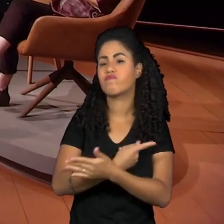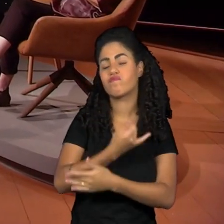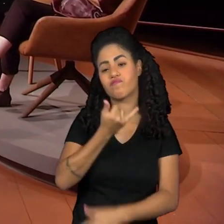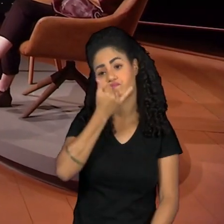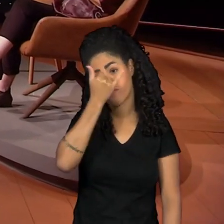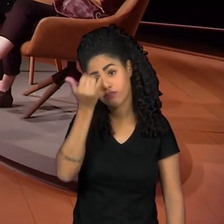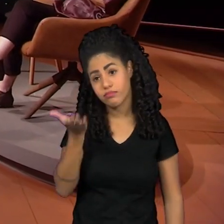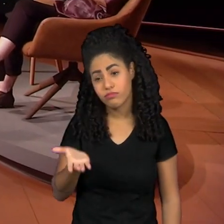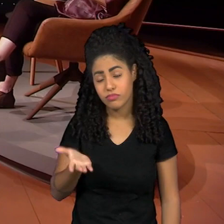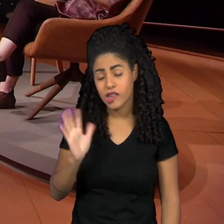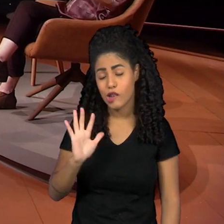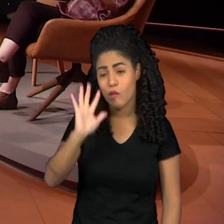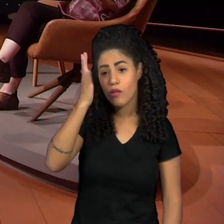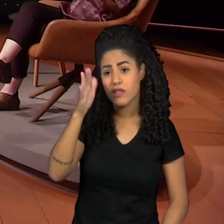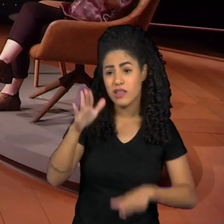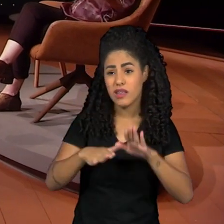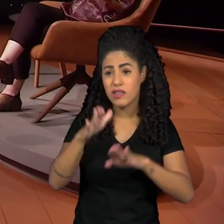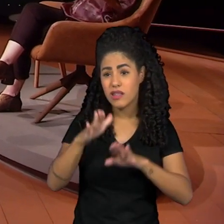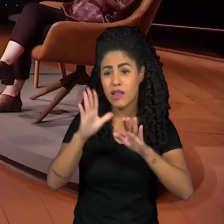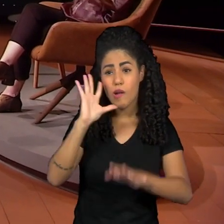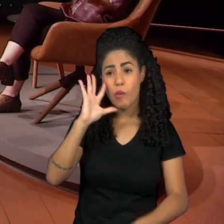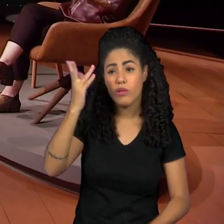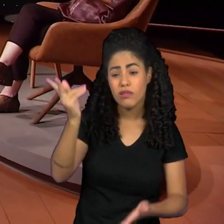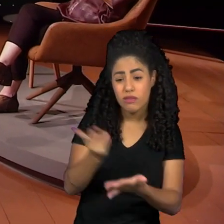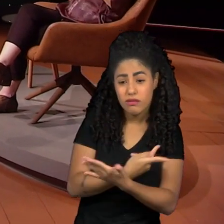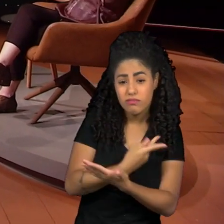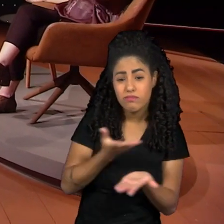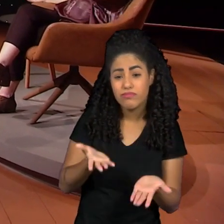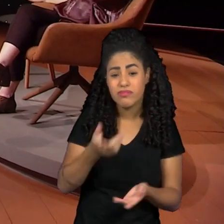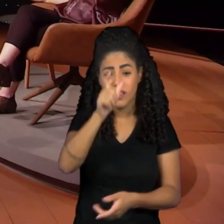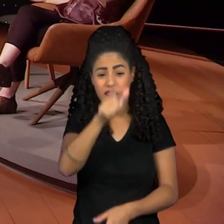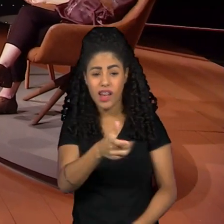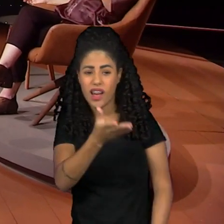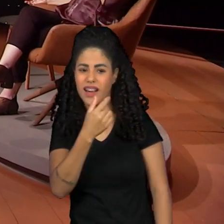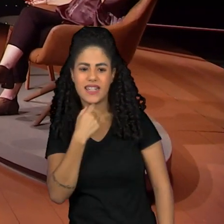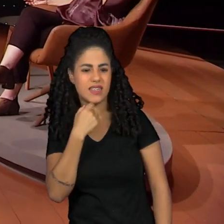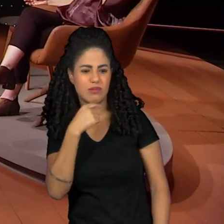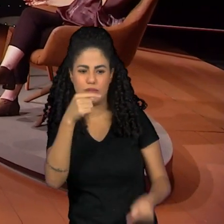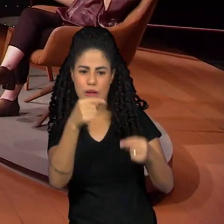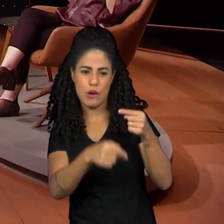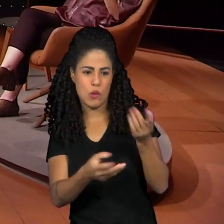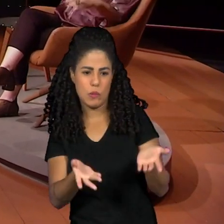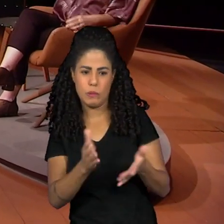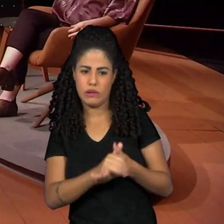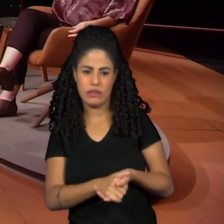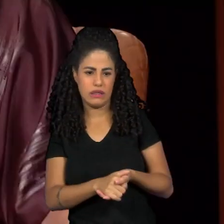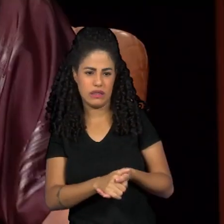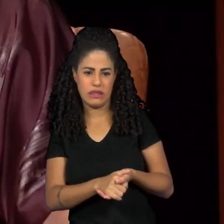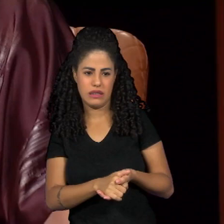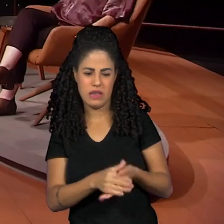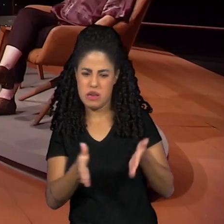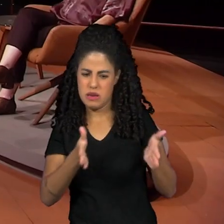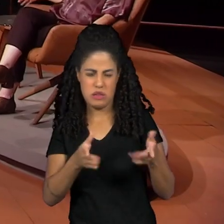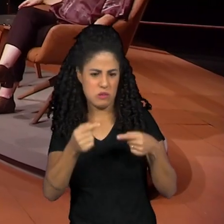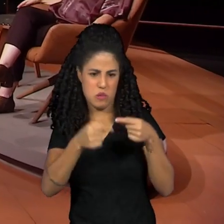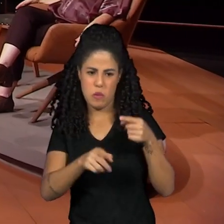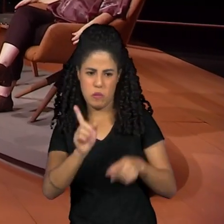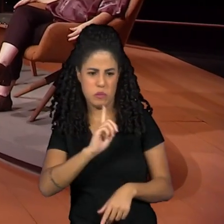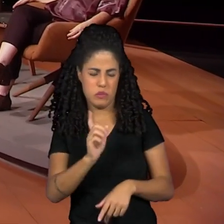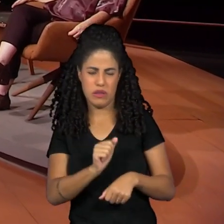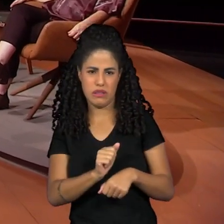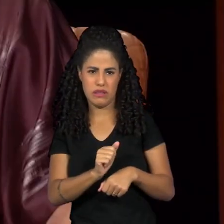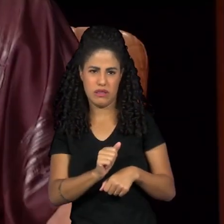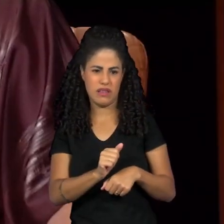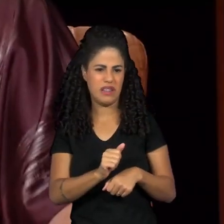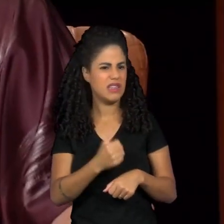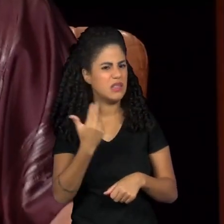tive situações em que não era aquela pessoa naquele momento, enfim. E não